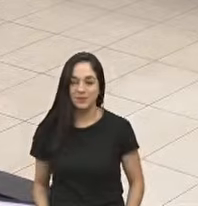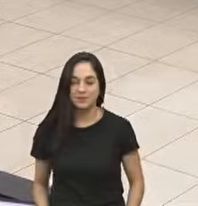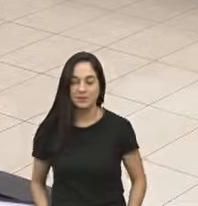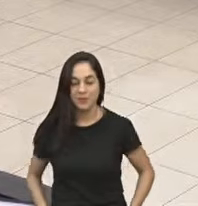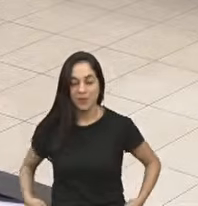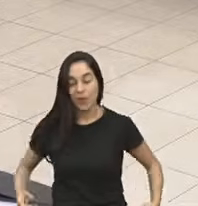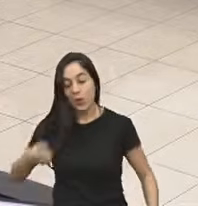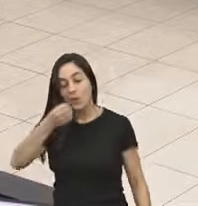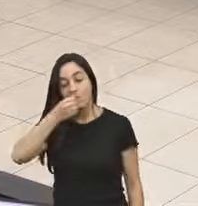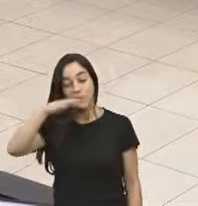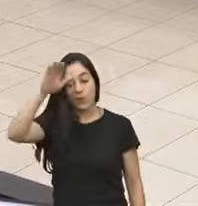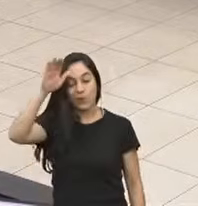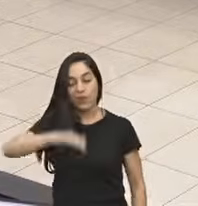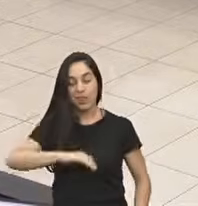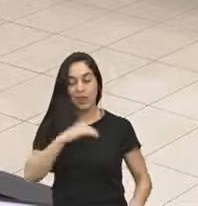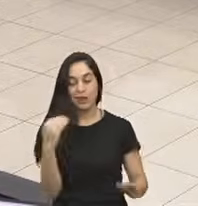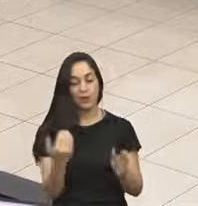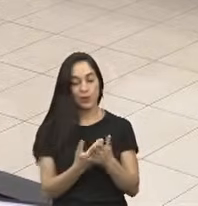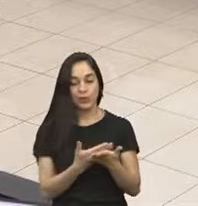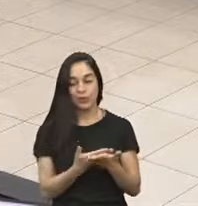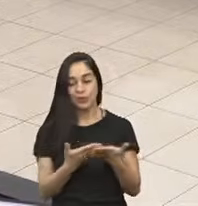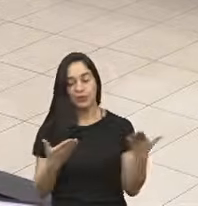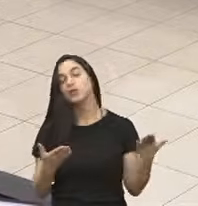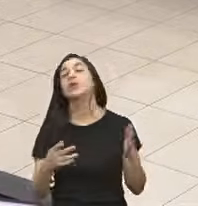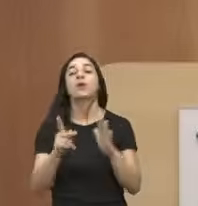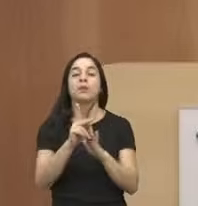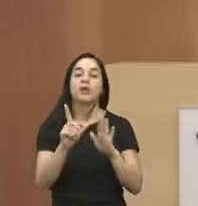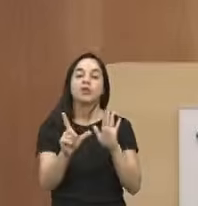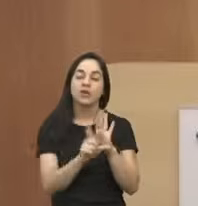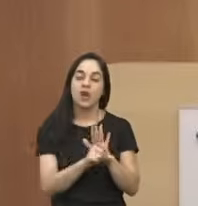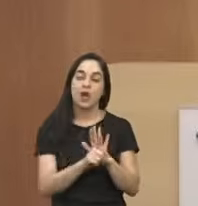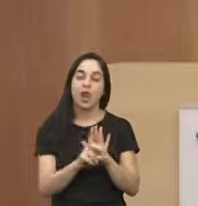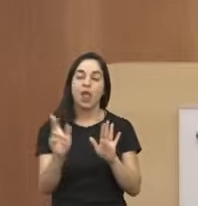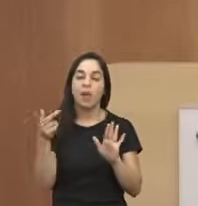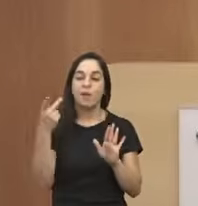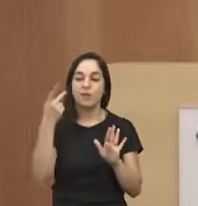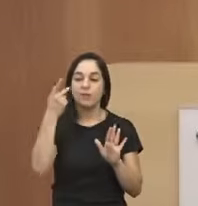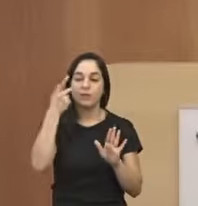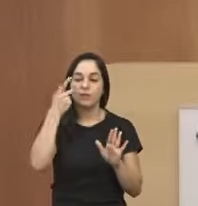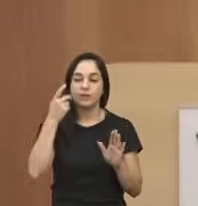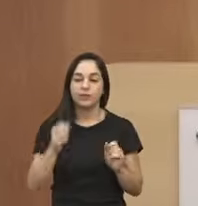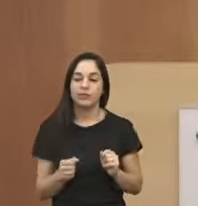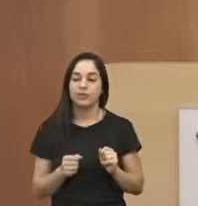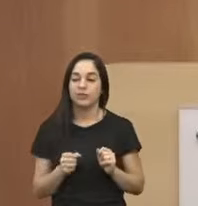Boa tarde a todos. Projeto do Paulinho do Condutor.